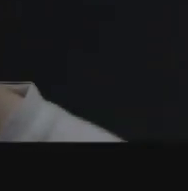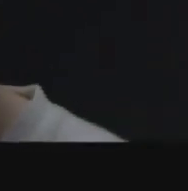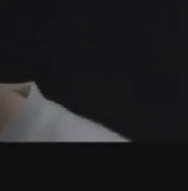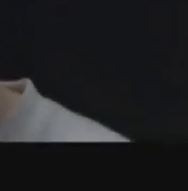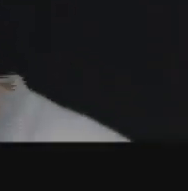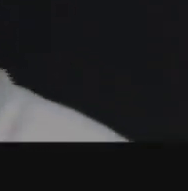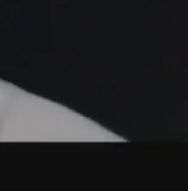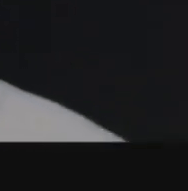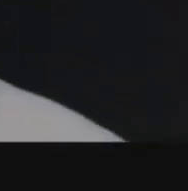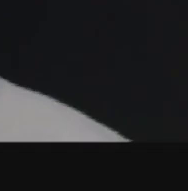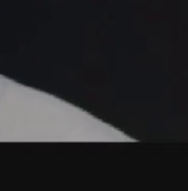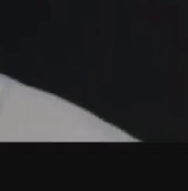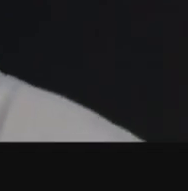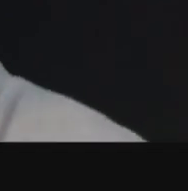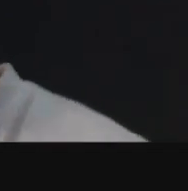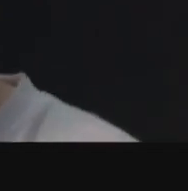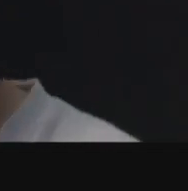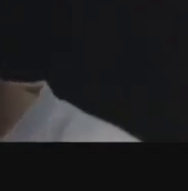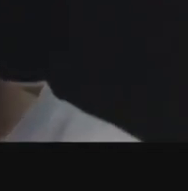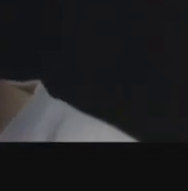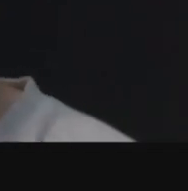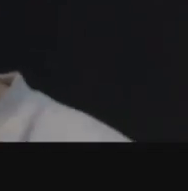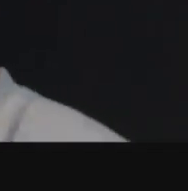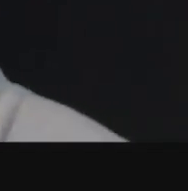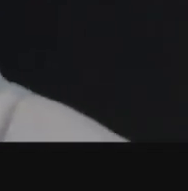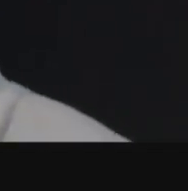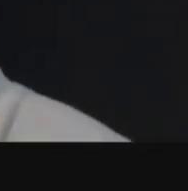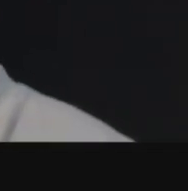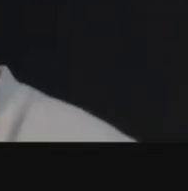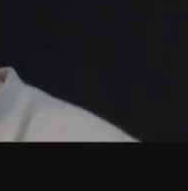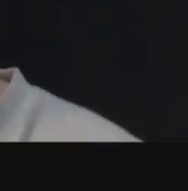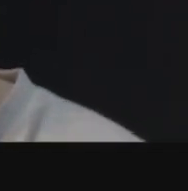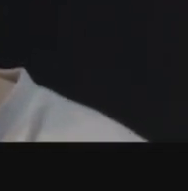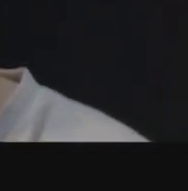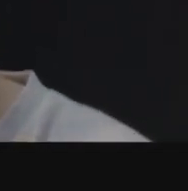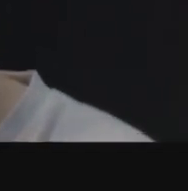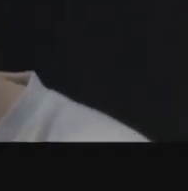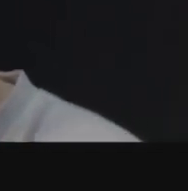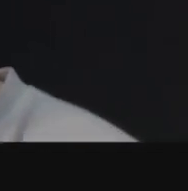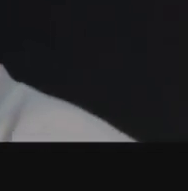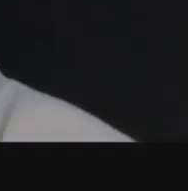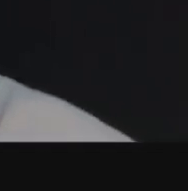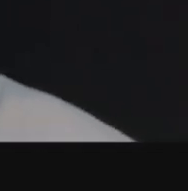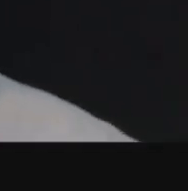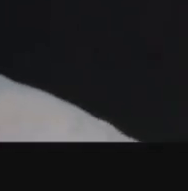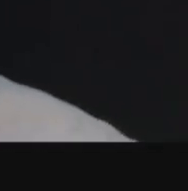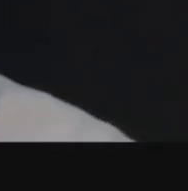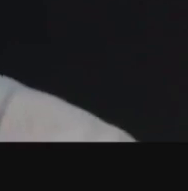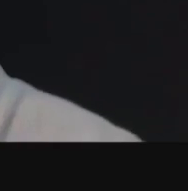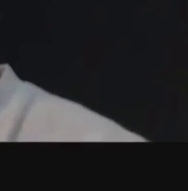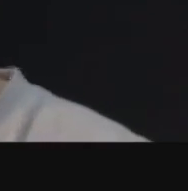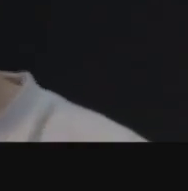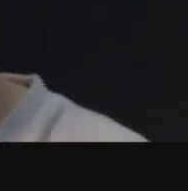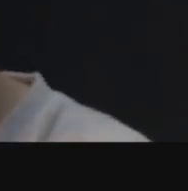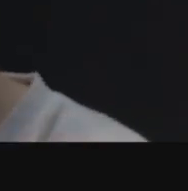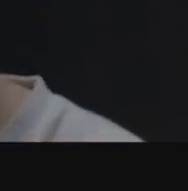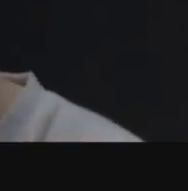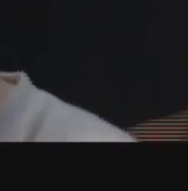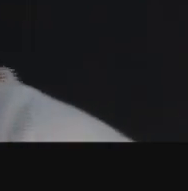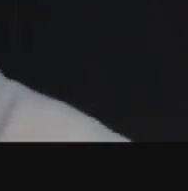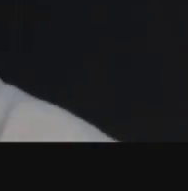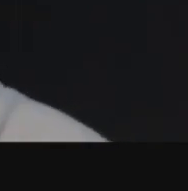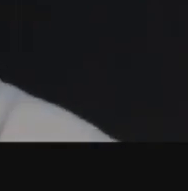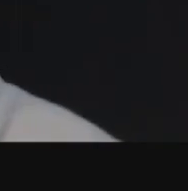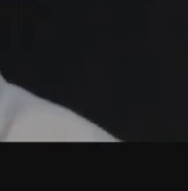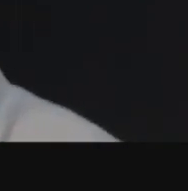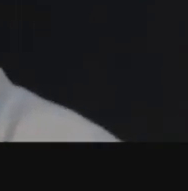Pode parecer engraçado, mas o que me tirava esses pensamentos era eu pensar que eu ia causar muito mais problemas para